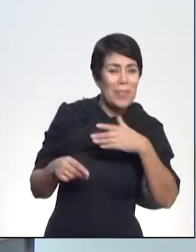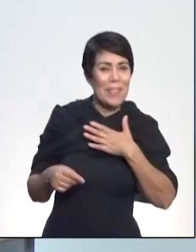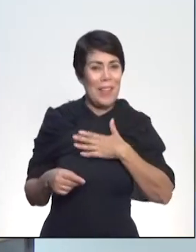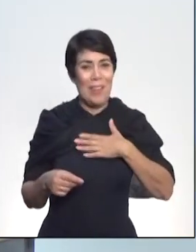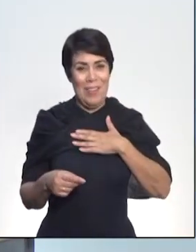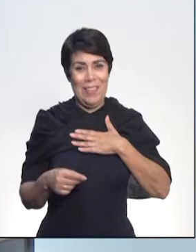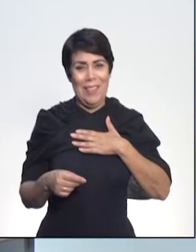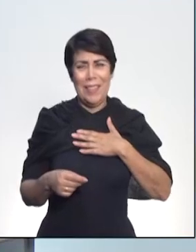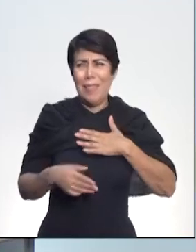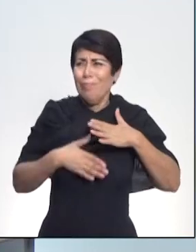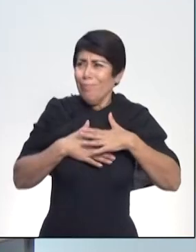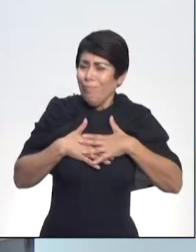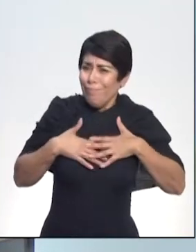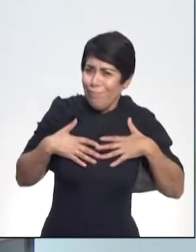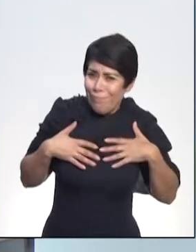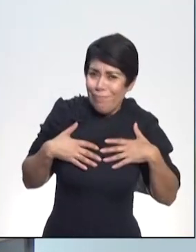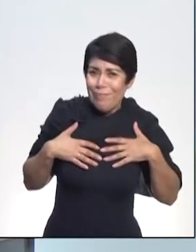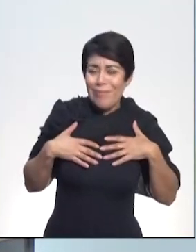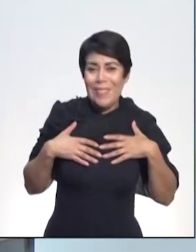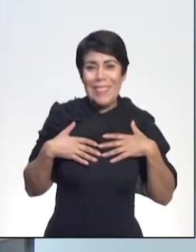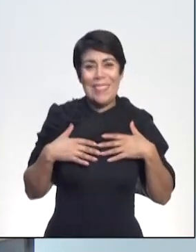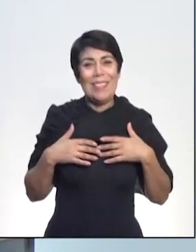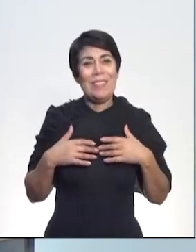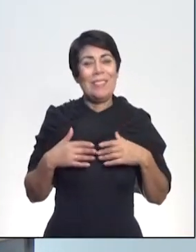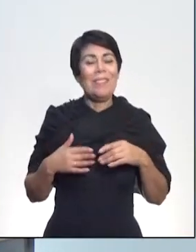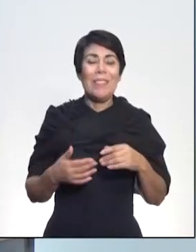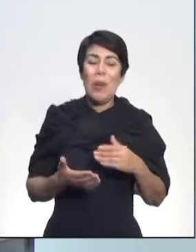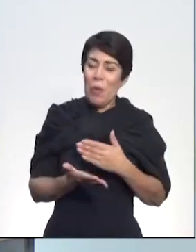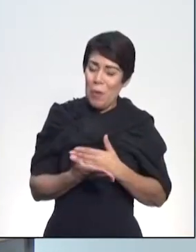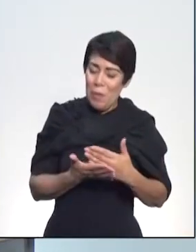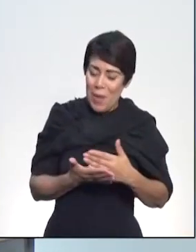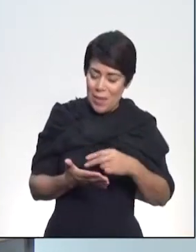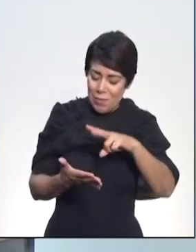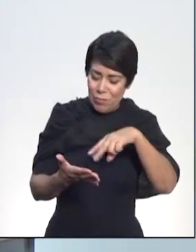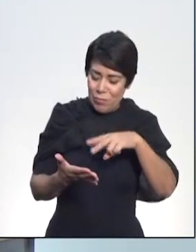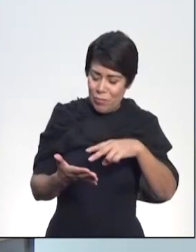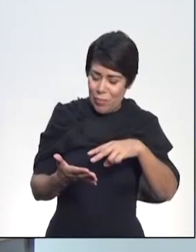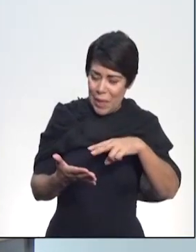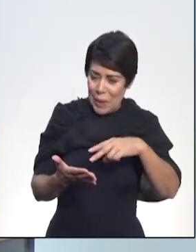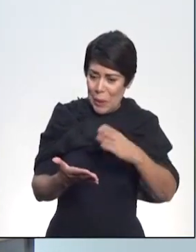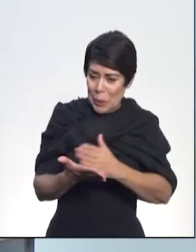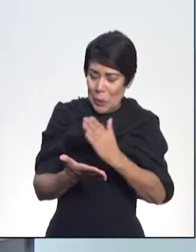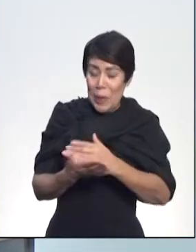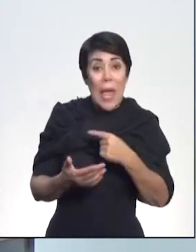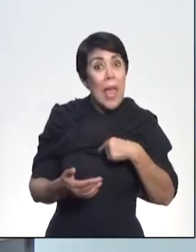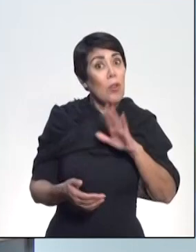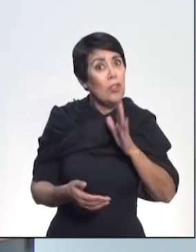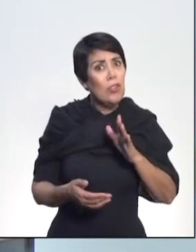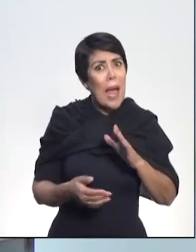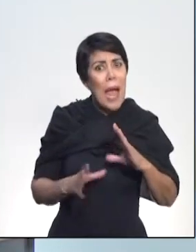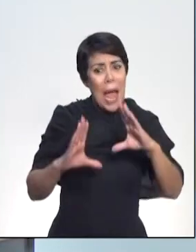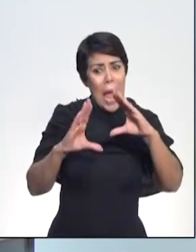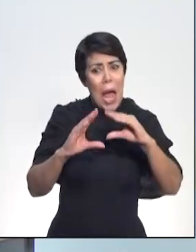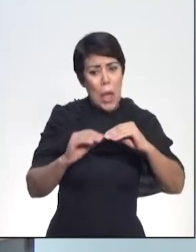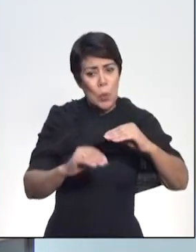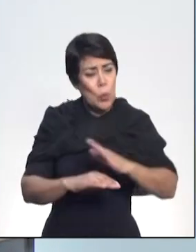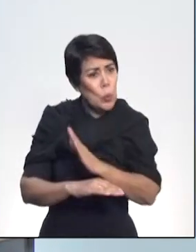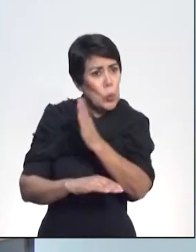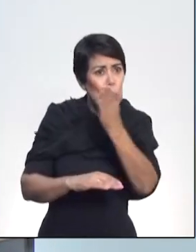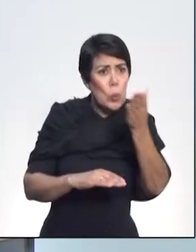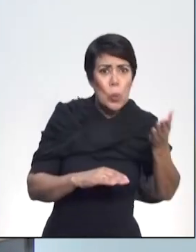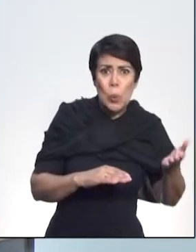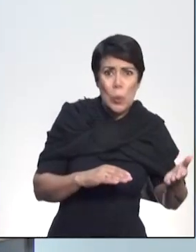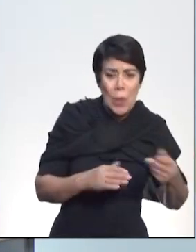que é prazerosa, e é muito provável que a gente não fique só nas primeiras páginas. Eu mesma já virei a noite inteira lendo um livro para saber o